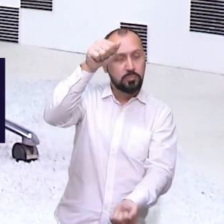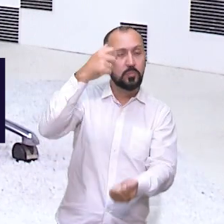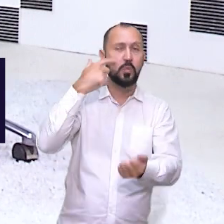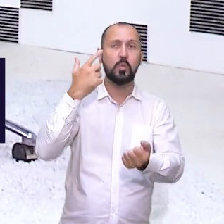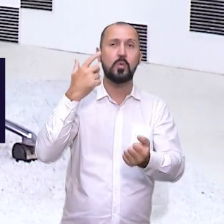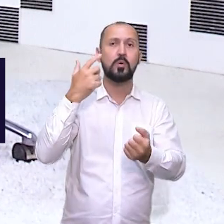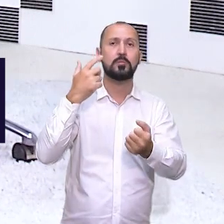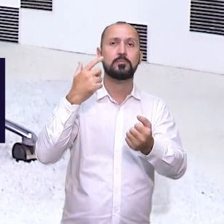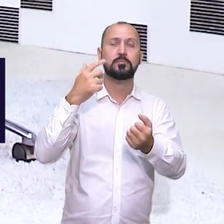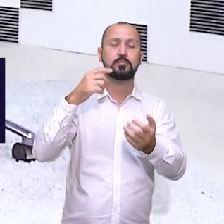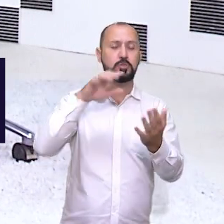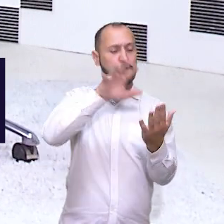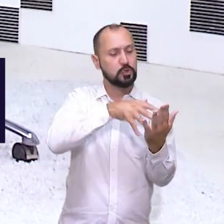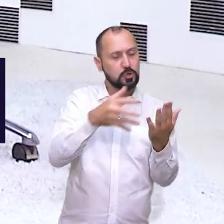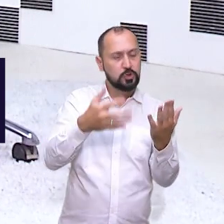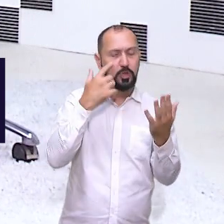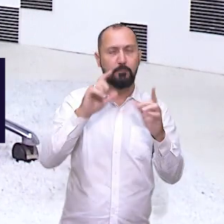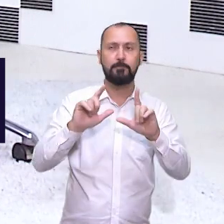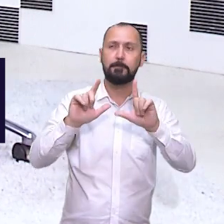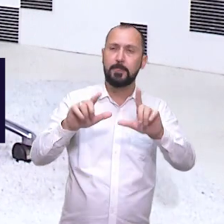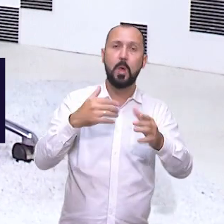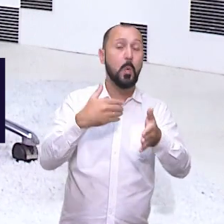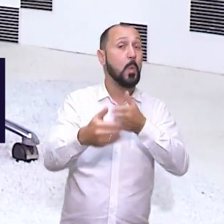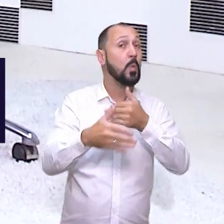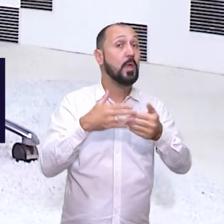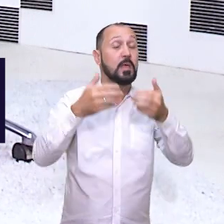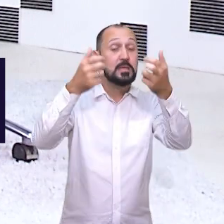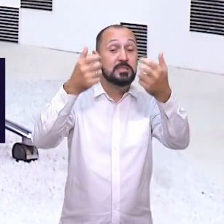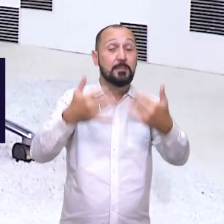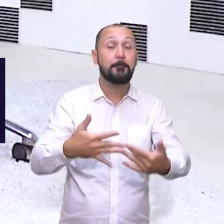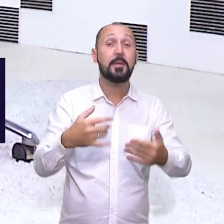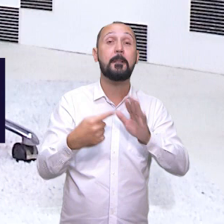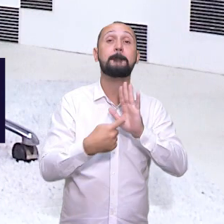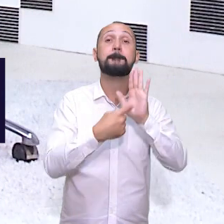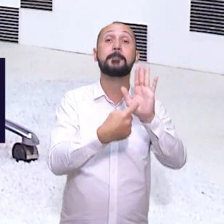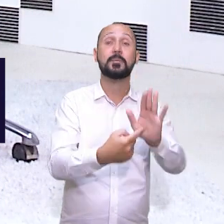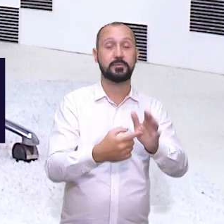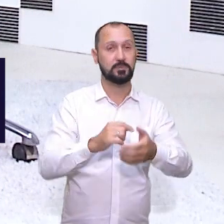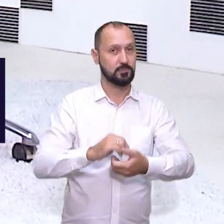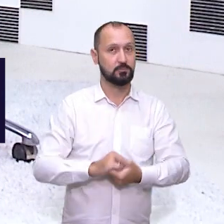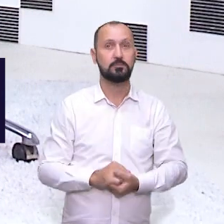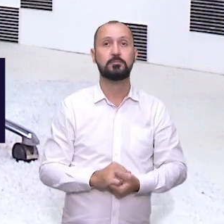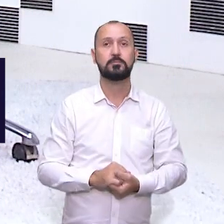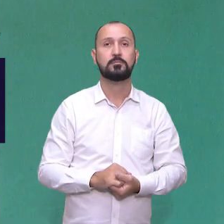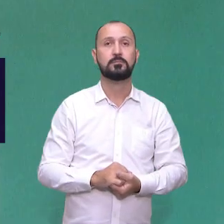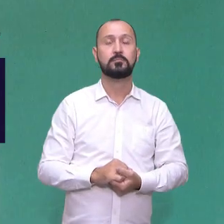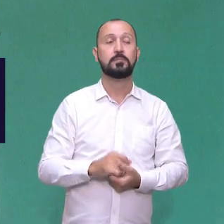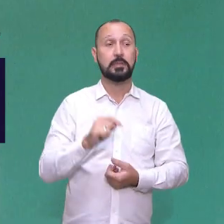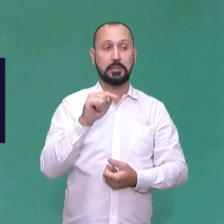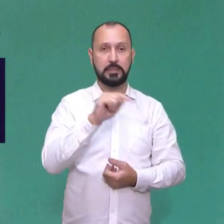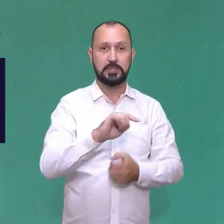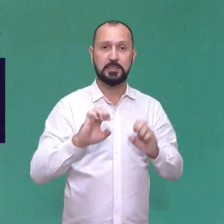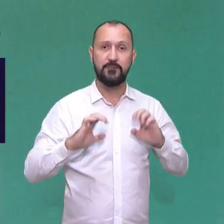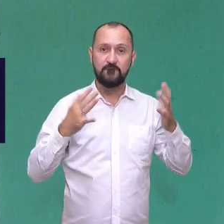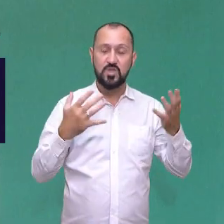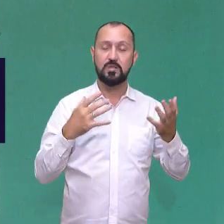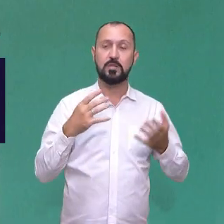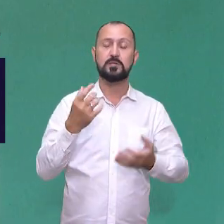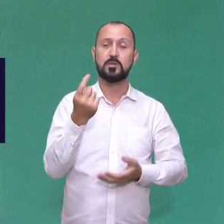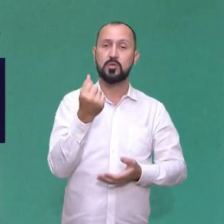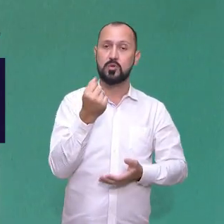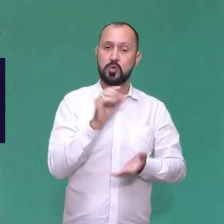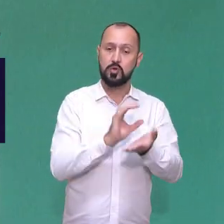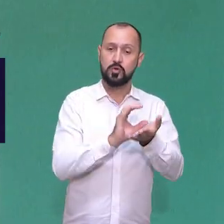lá uma placa ou um banner digital, quando for o caso, ou um cartaz, enfim, que mostre